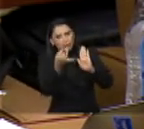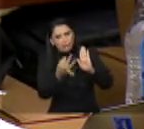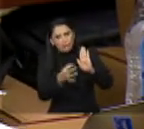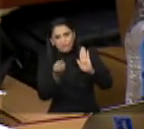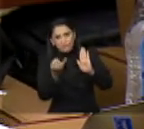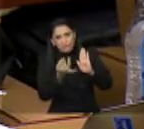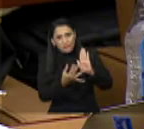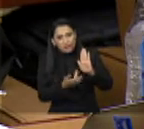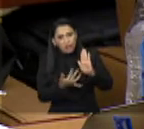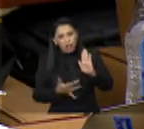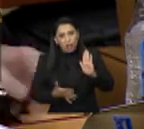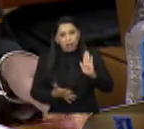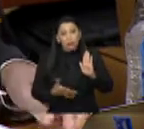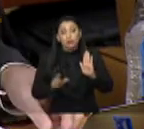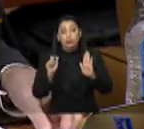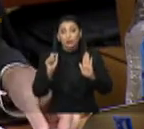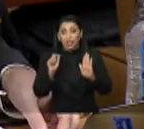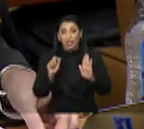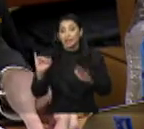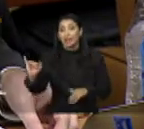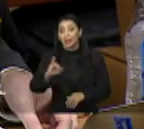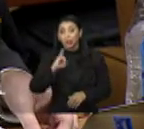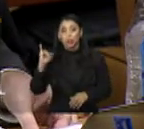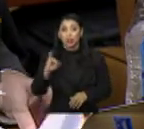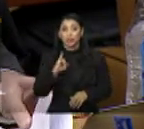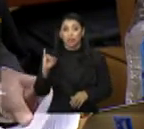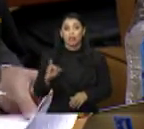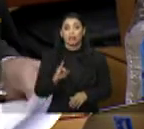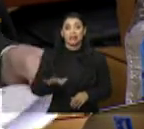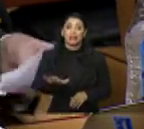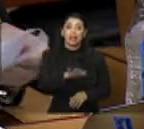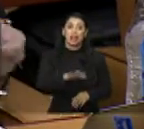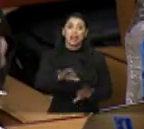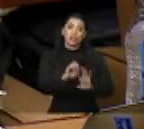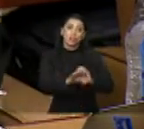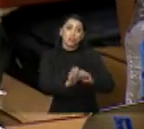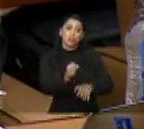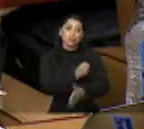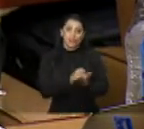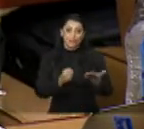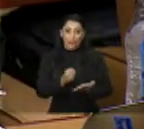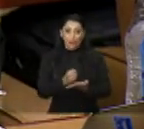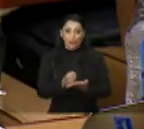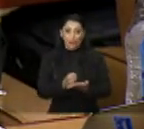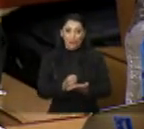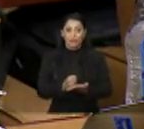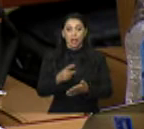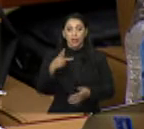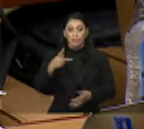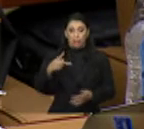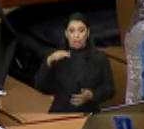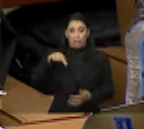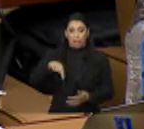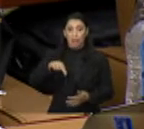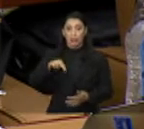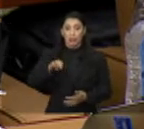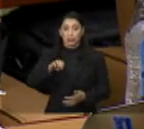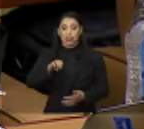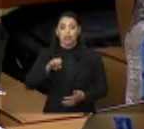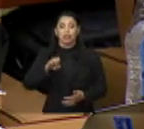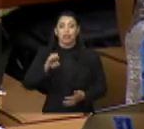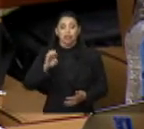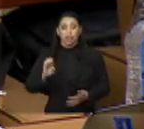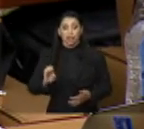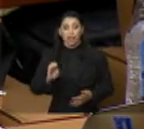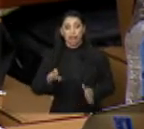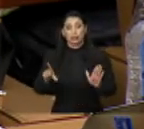a educação básica na vida brasileira veio o plano nacional de educação que a lei